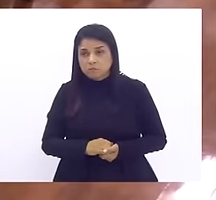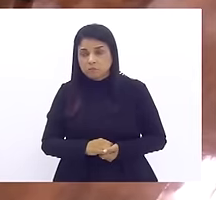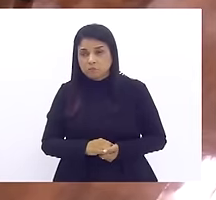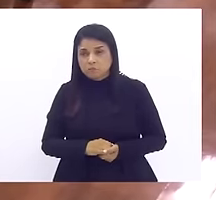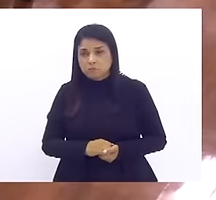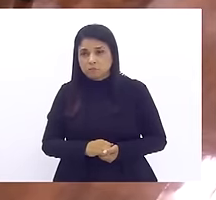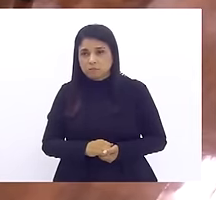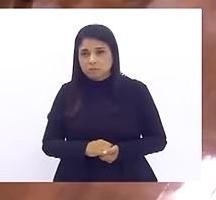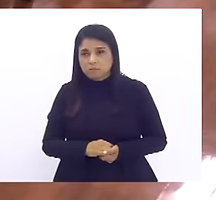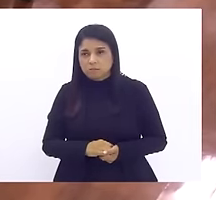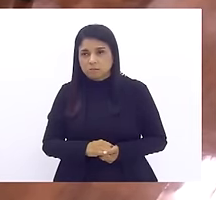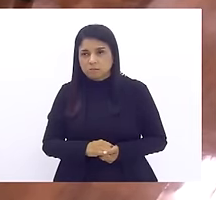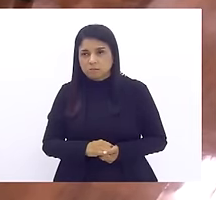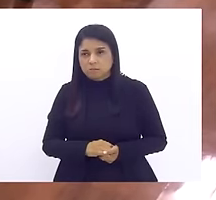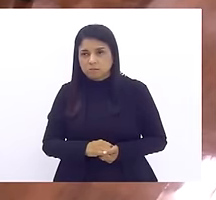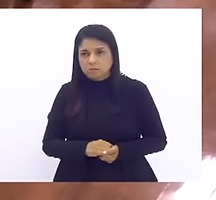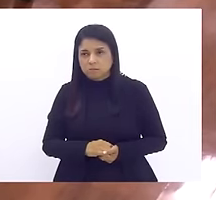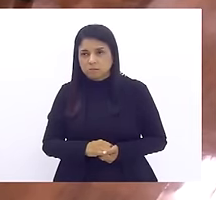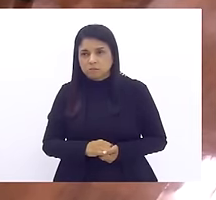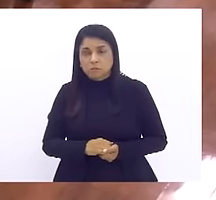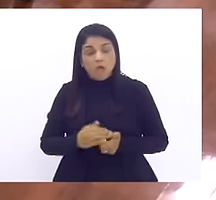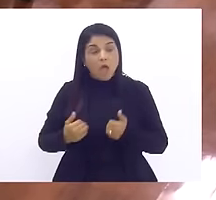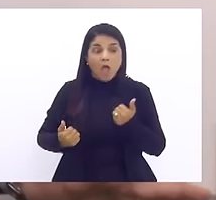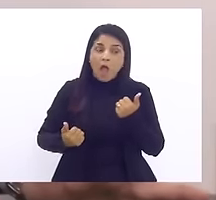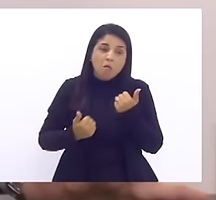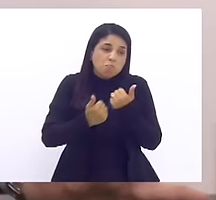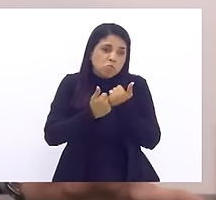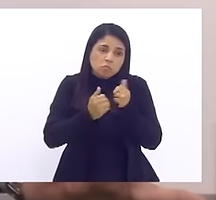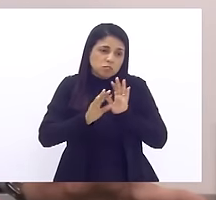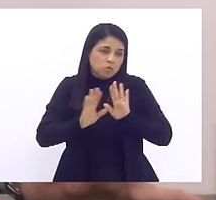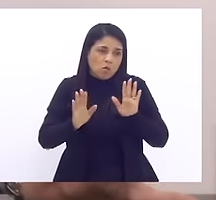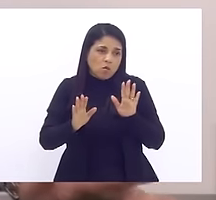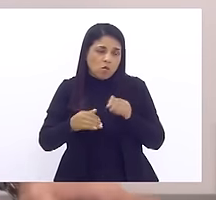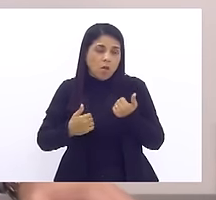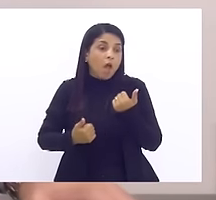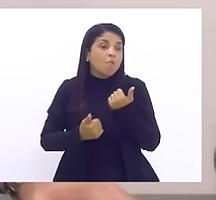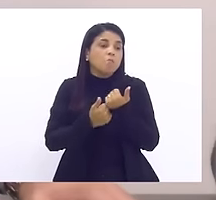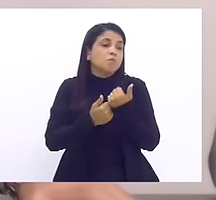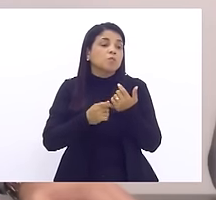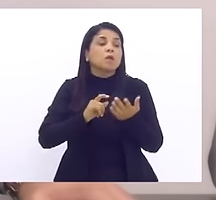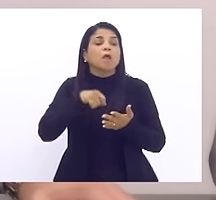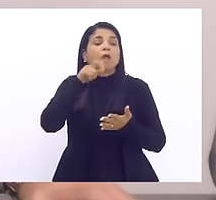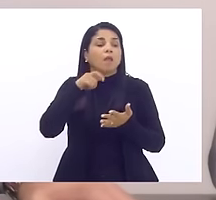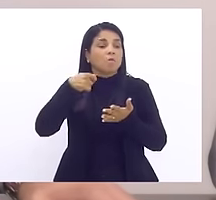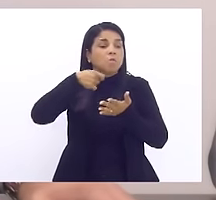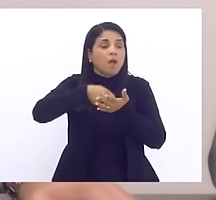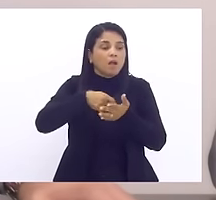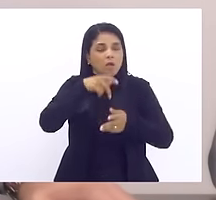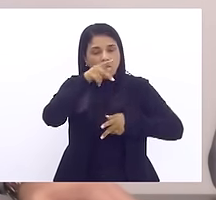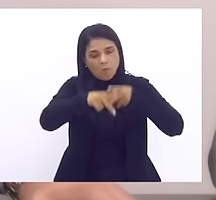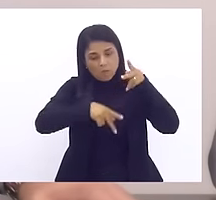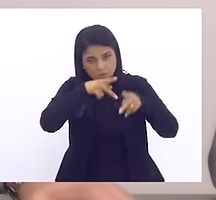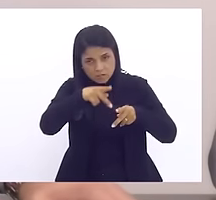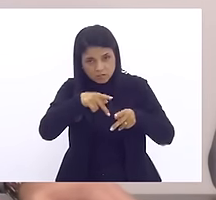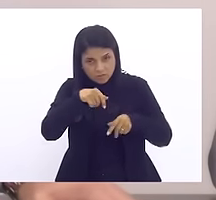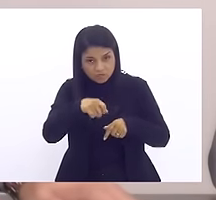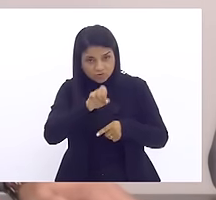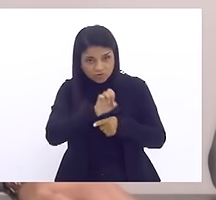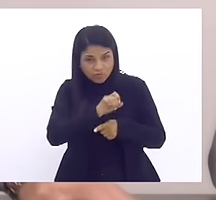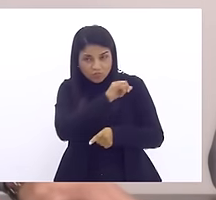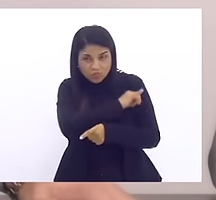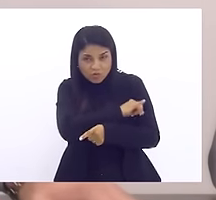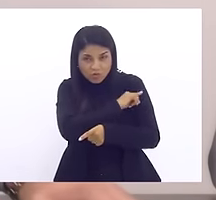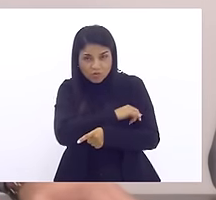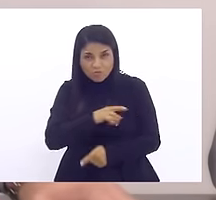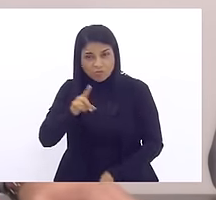você não tem convênio não se apoio mas a título de que quem é que paga por isso é o povo do Rio de Janeiro o